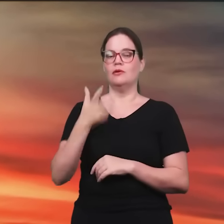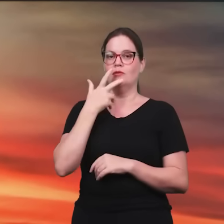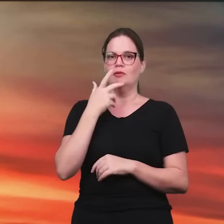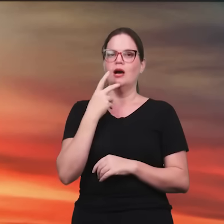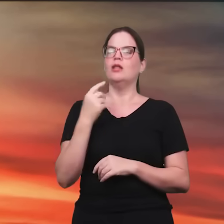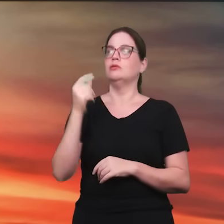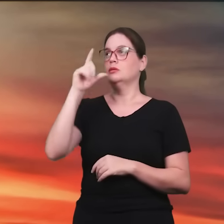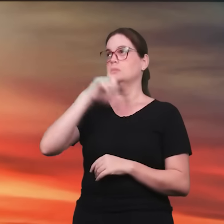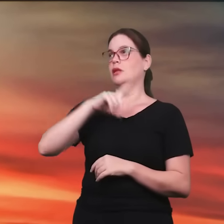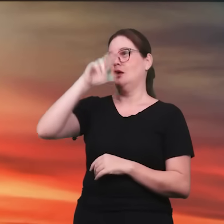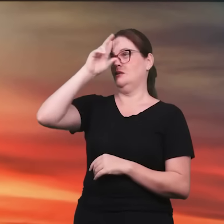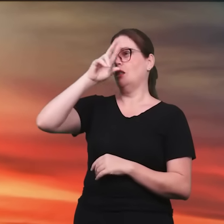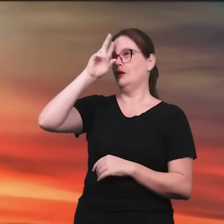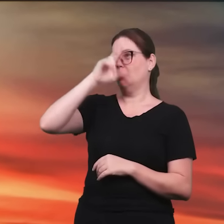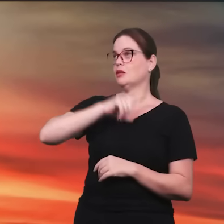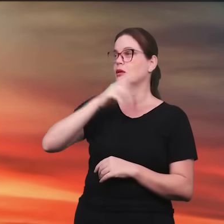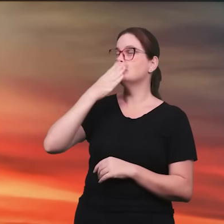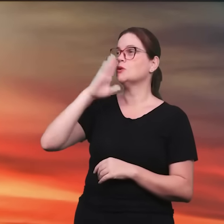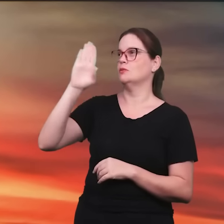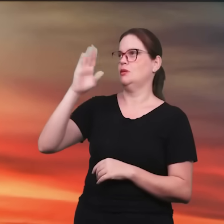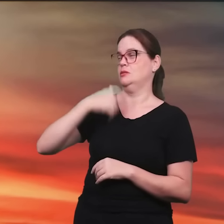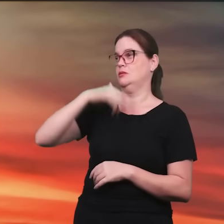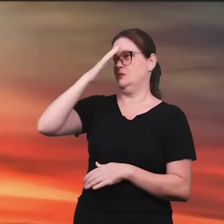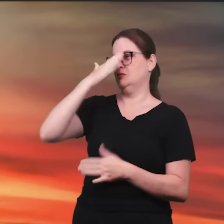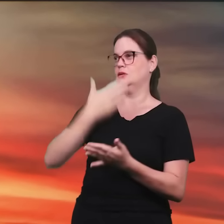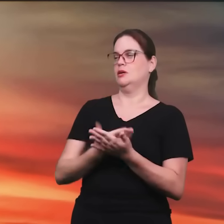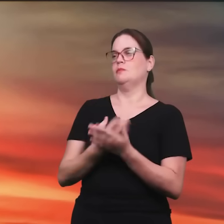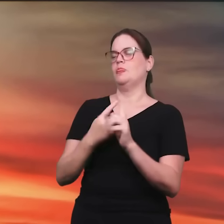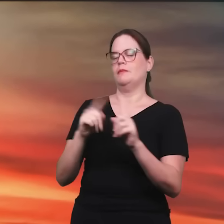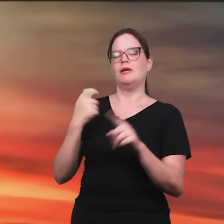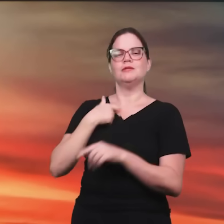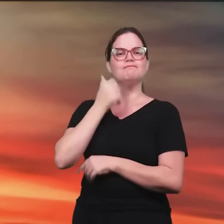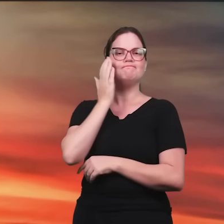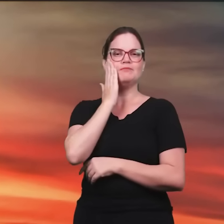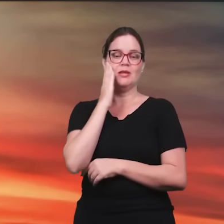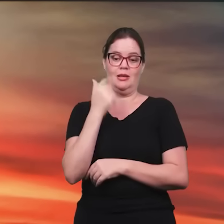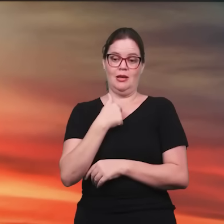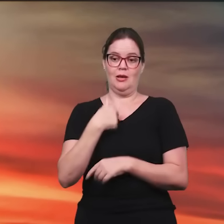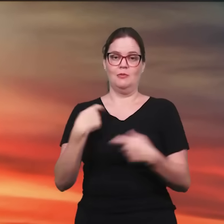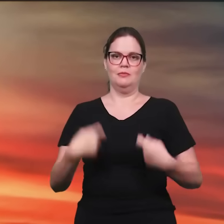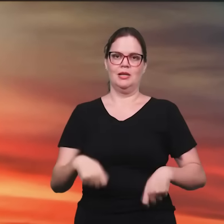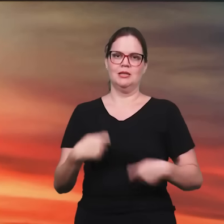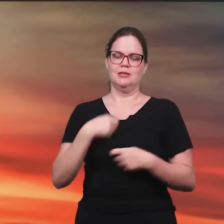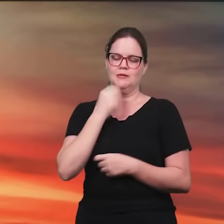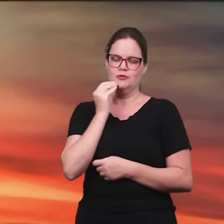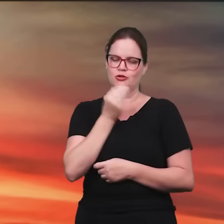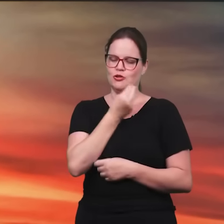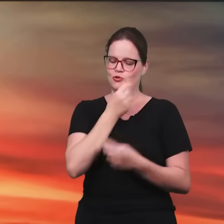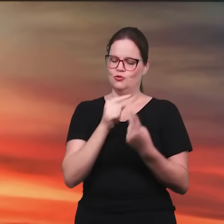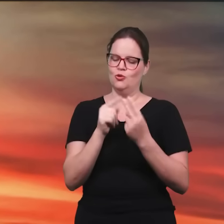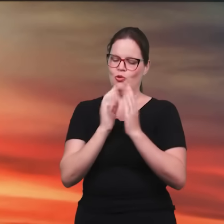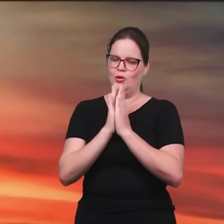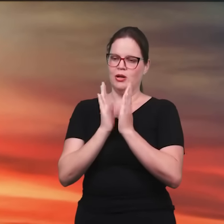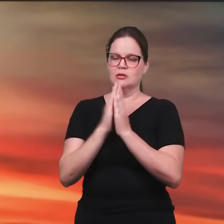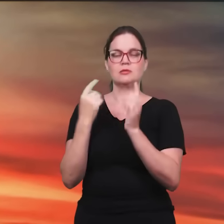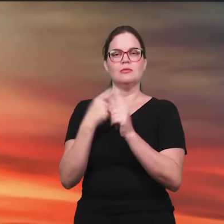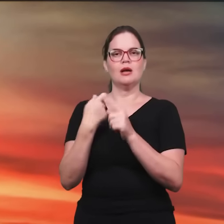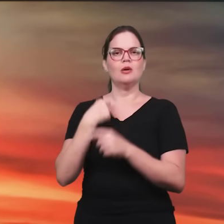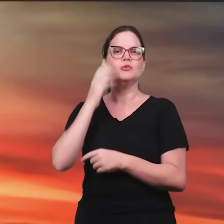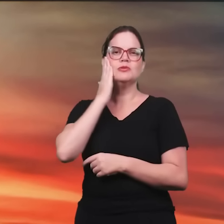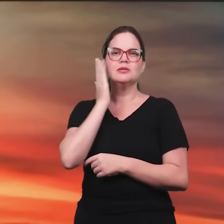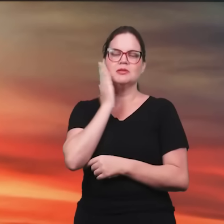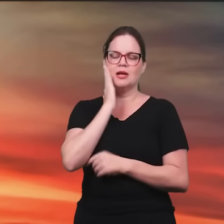promessa. Senhor, eu creio nessa promessa, mas eu sei que eu preciso buscar essa promessa. E nessa oração, Senhor,